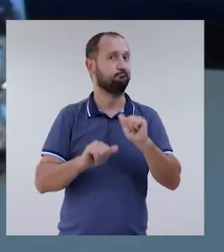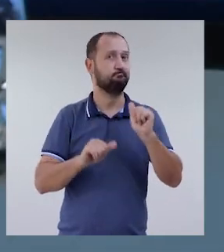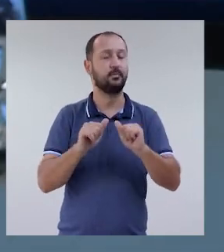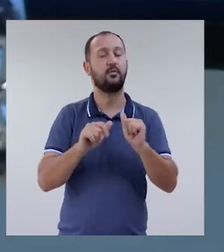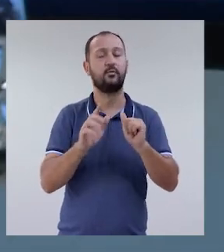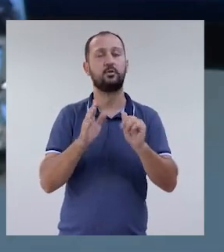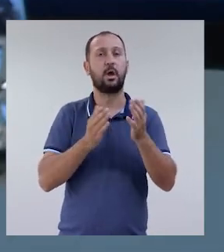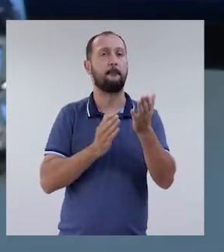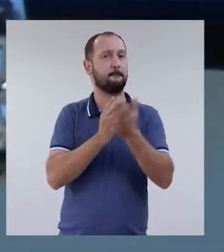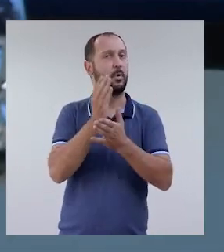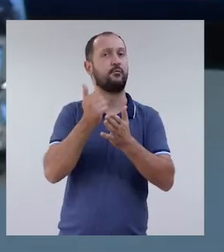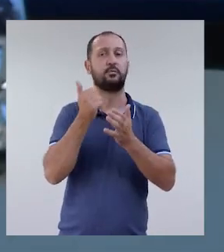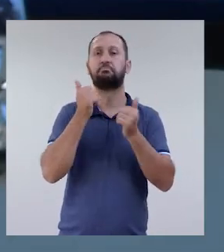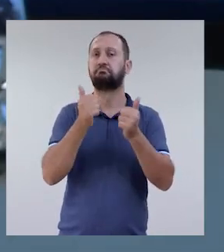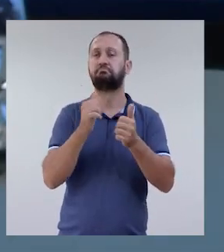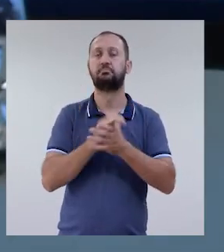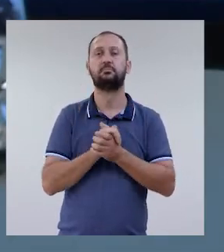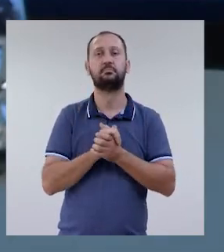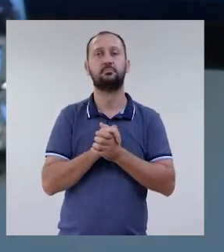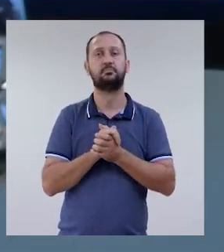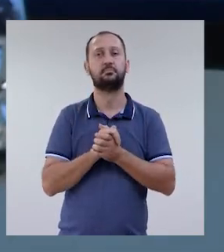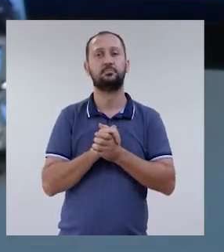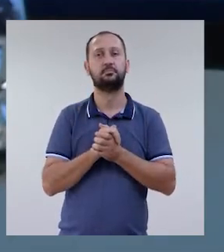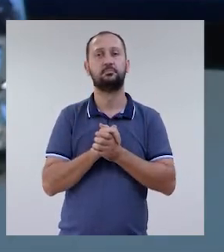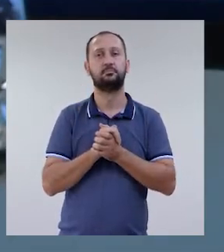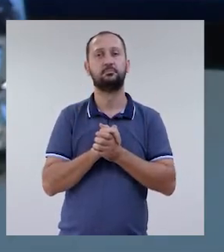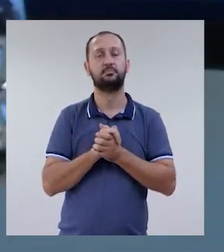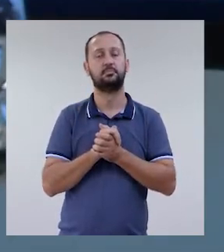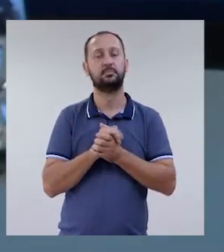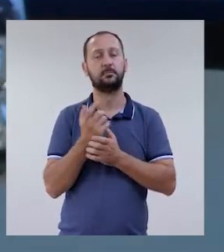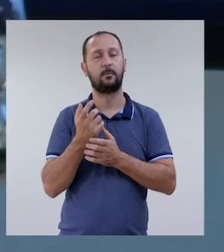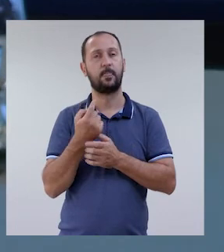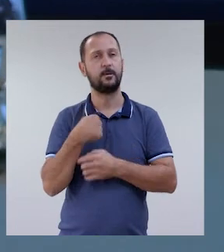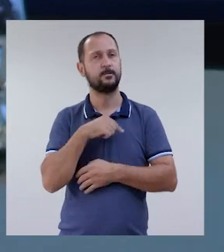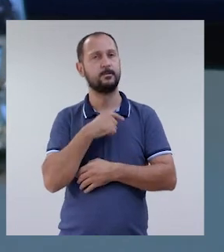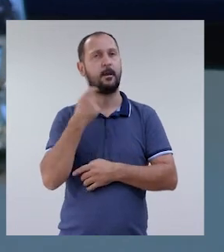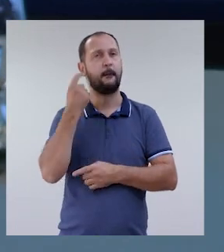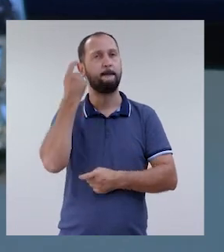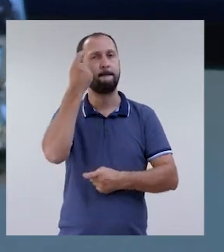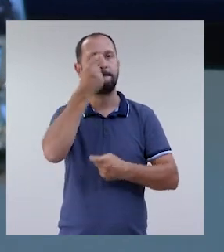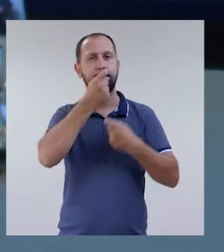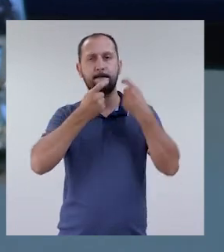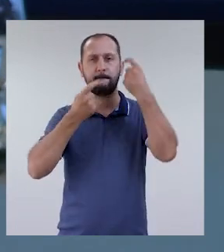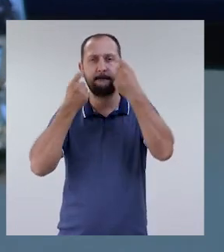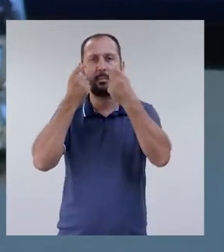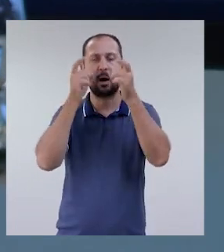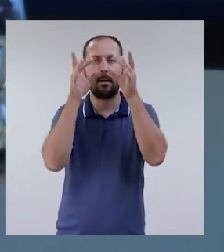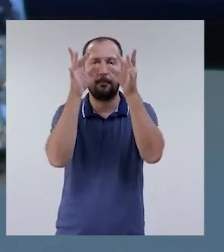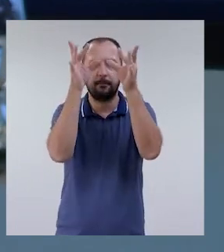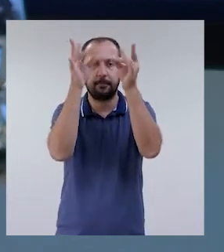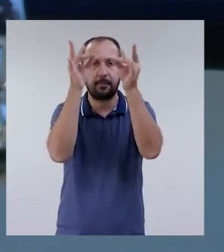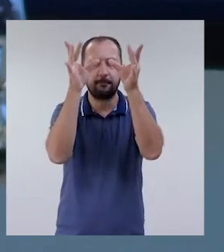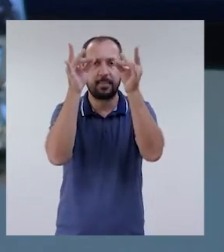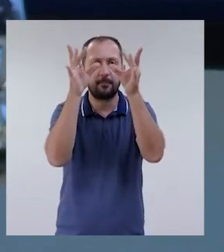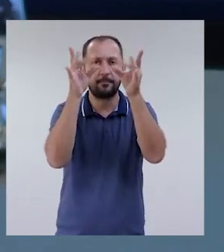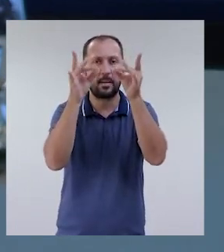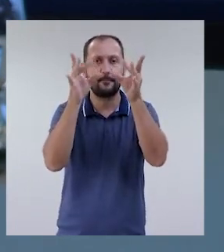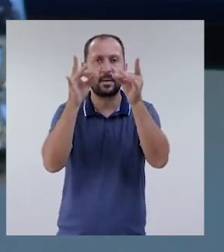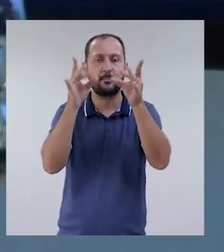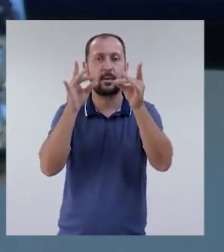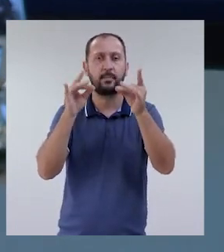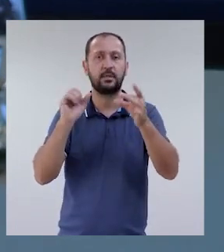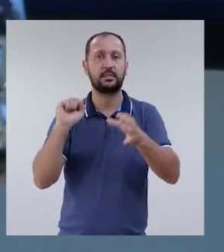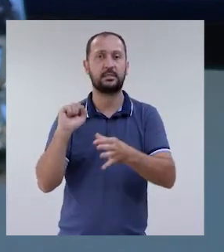foi devidamente aprovado. Então, nos preocupamos com todas as medidas